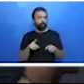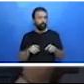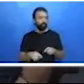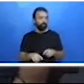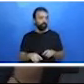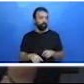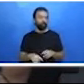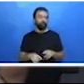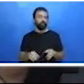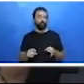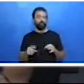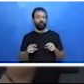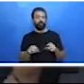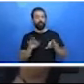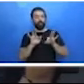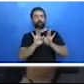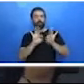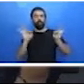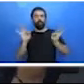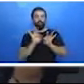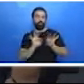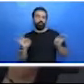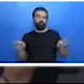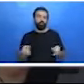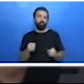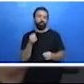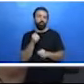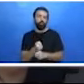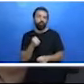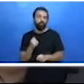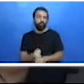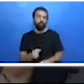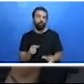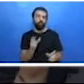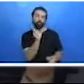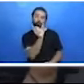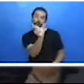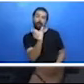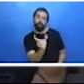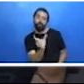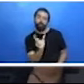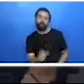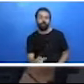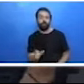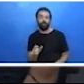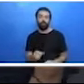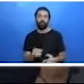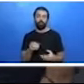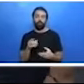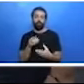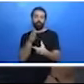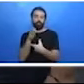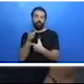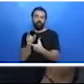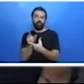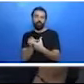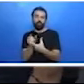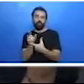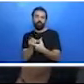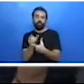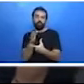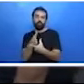Os versos, assim como as frases, são construídos com palavras que têm sílabas fortes e sílabas